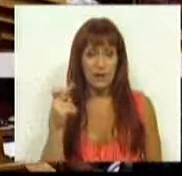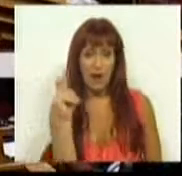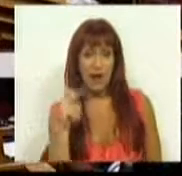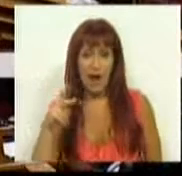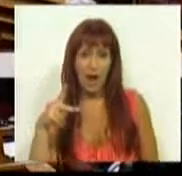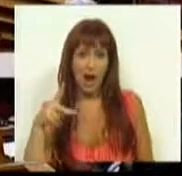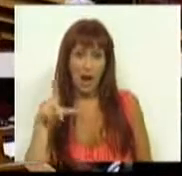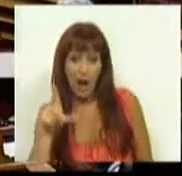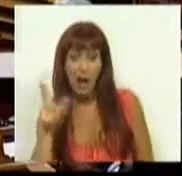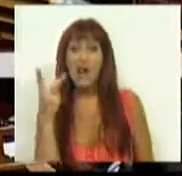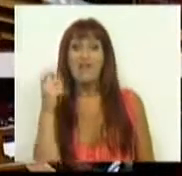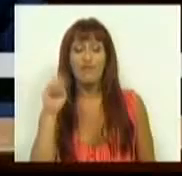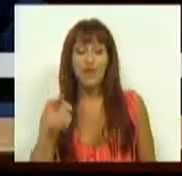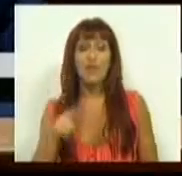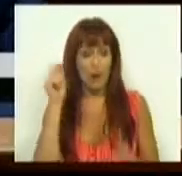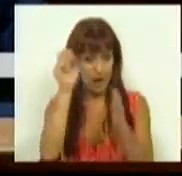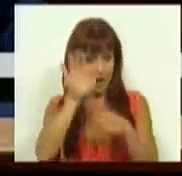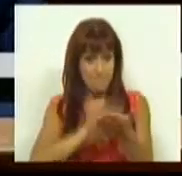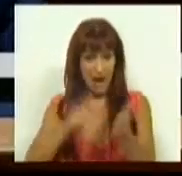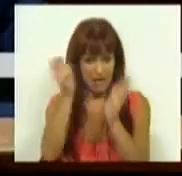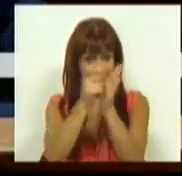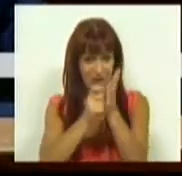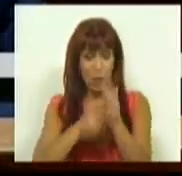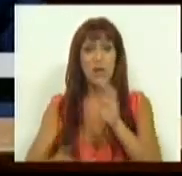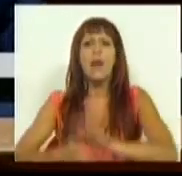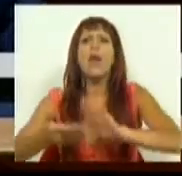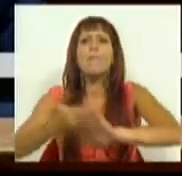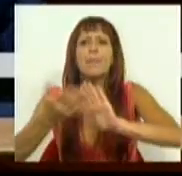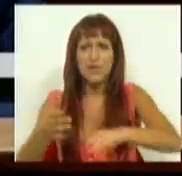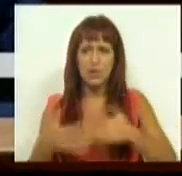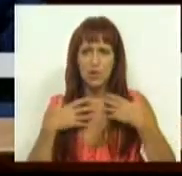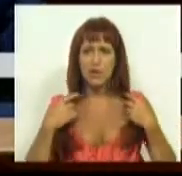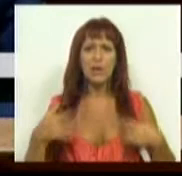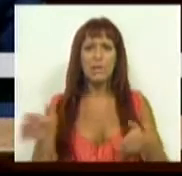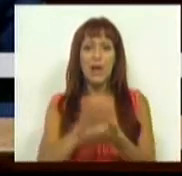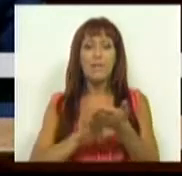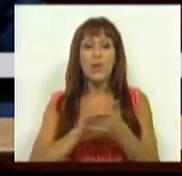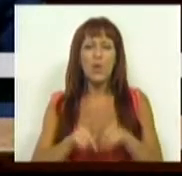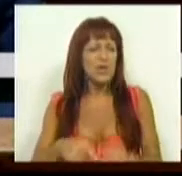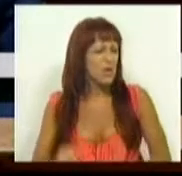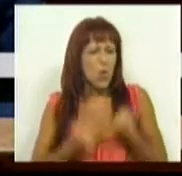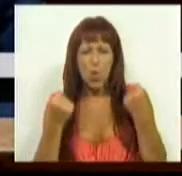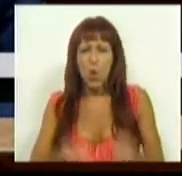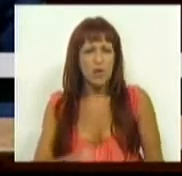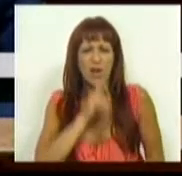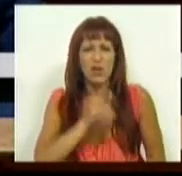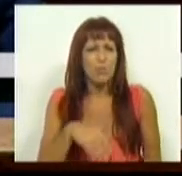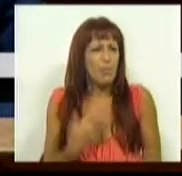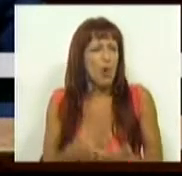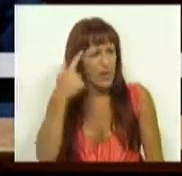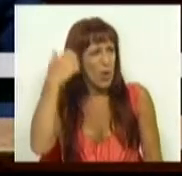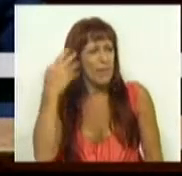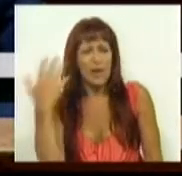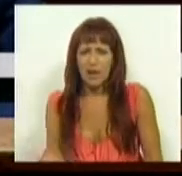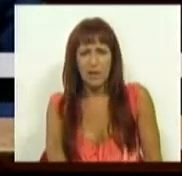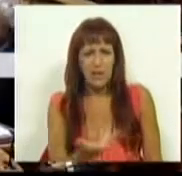com base nestes critérios, com base na precipitação, com base na incapacidade de resposta e de